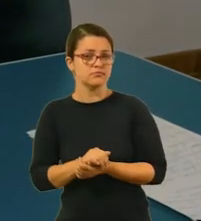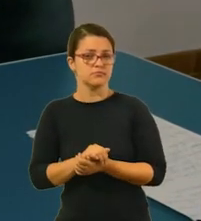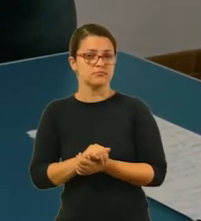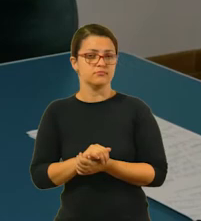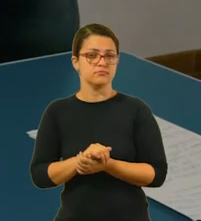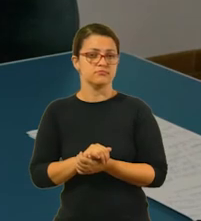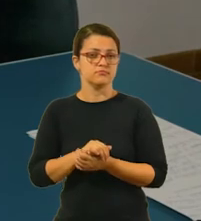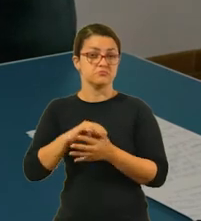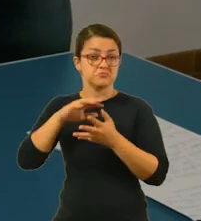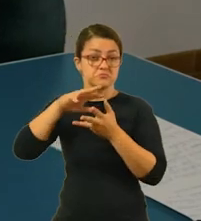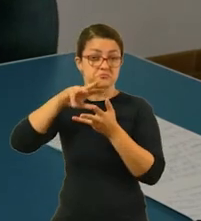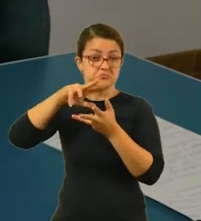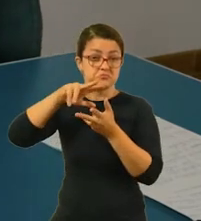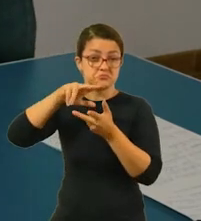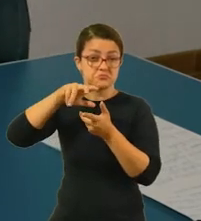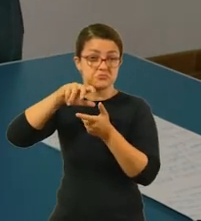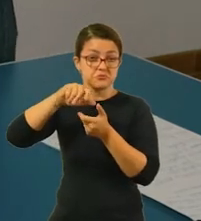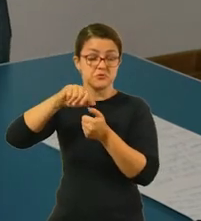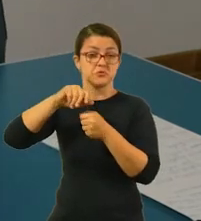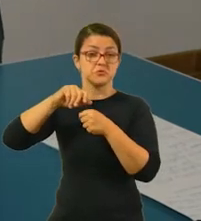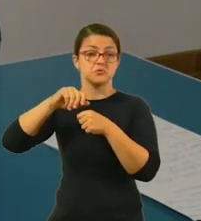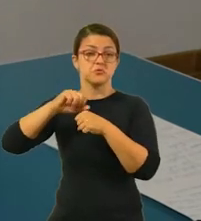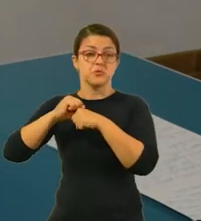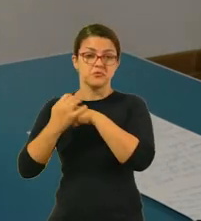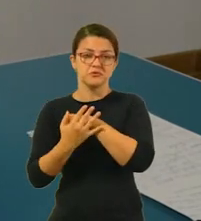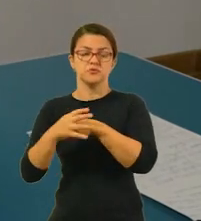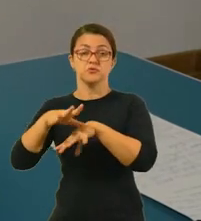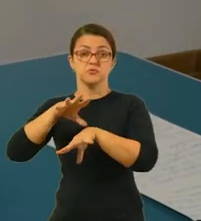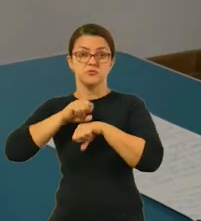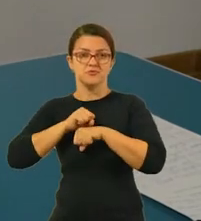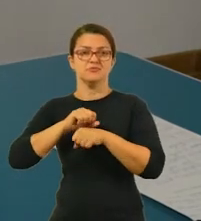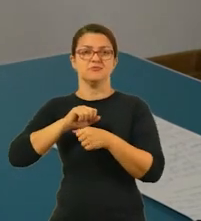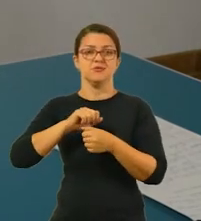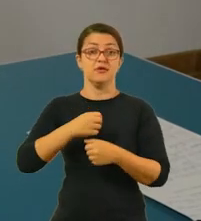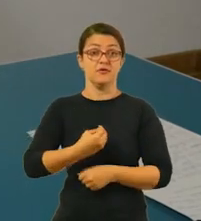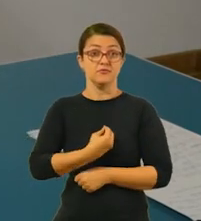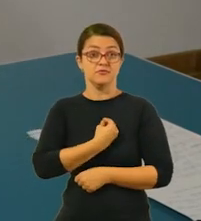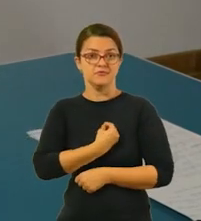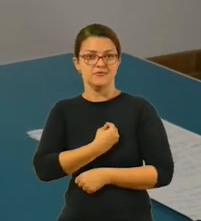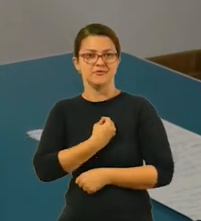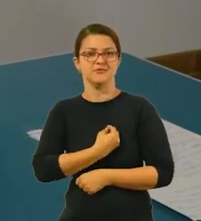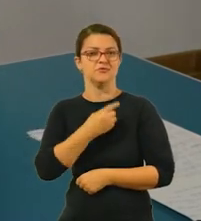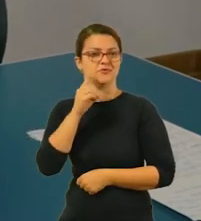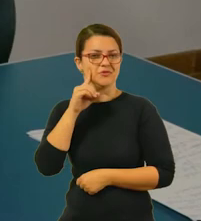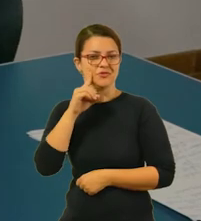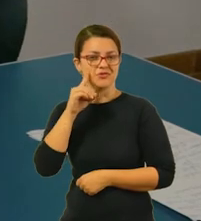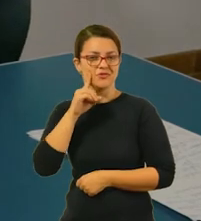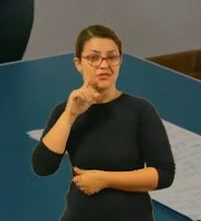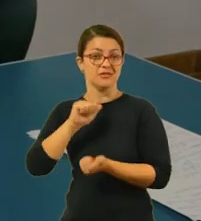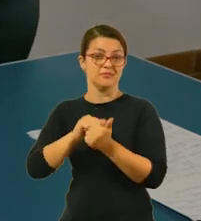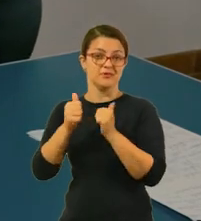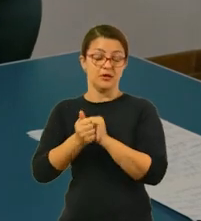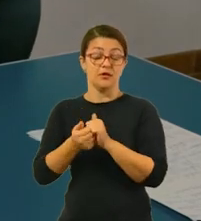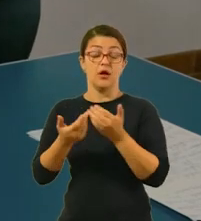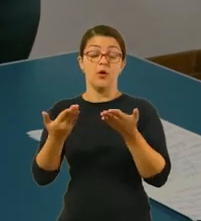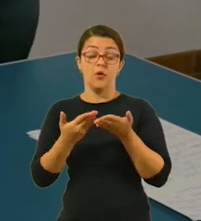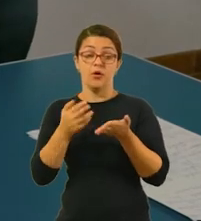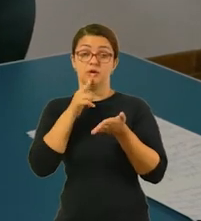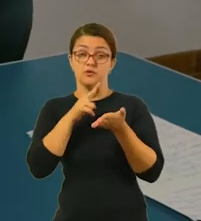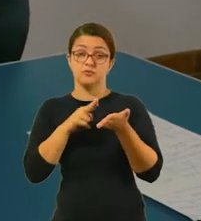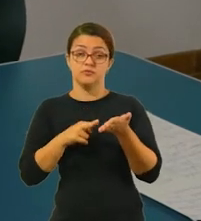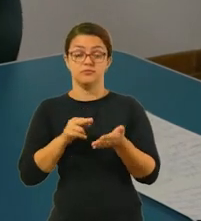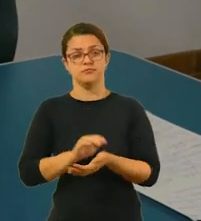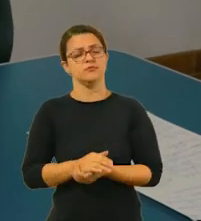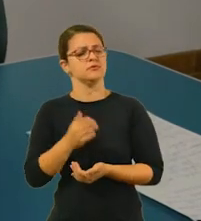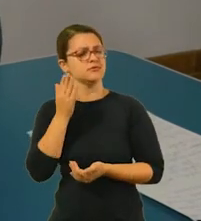a pandemia mundial, muitas das nossas atividades foram adaptadas em nosso dia a dia. Pensando nisso, responda em seu caderno. Então, nós